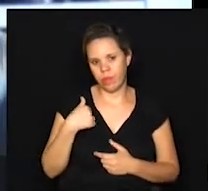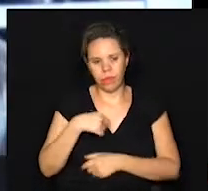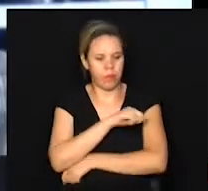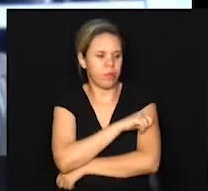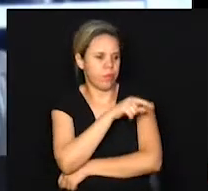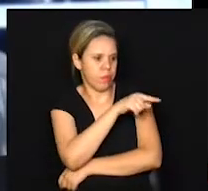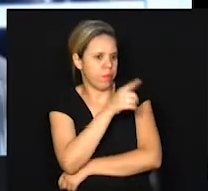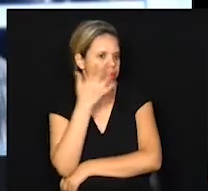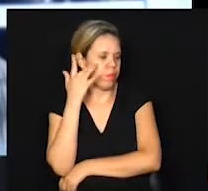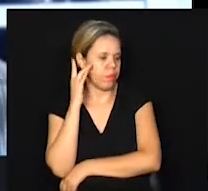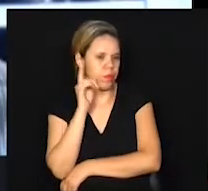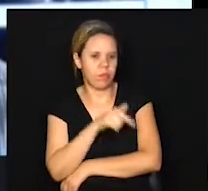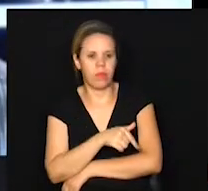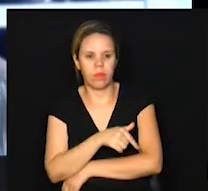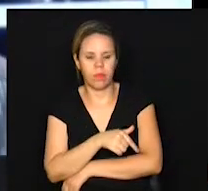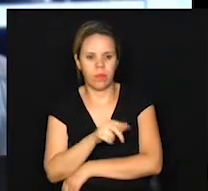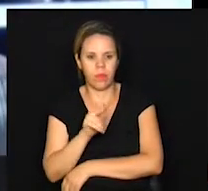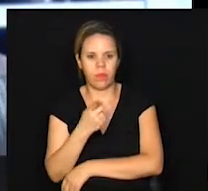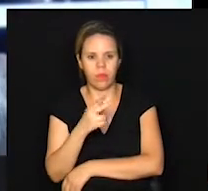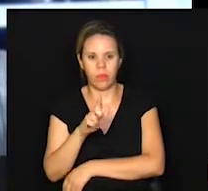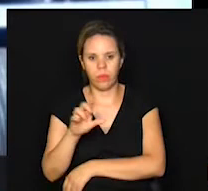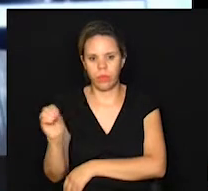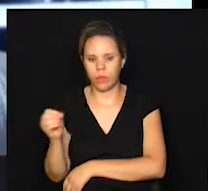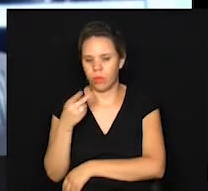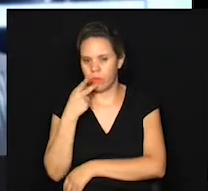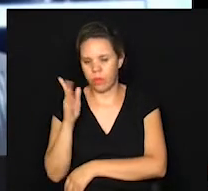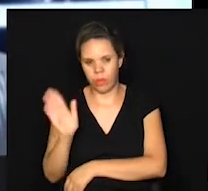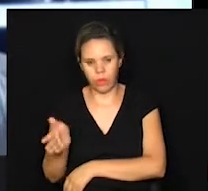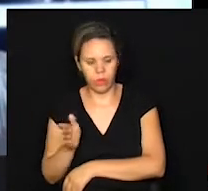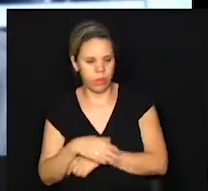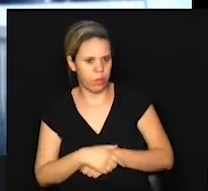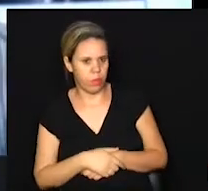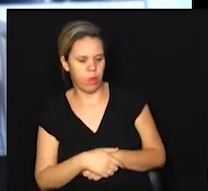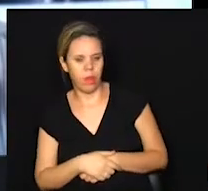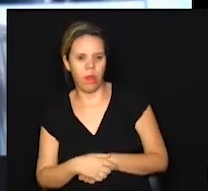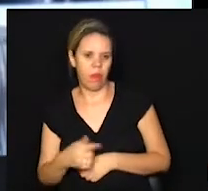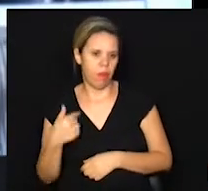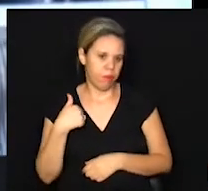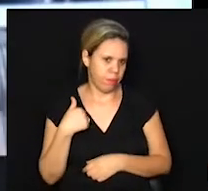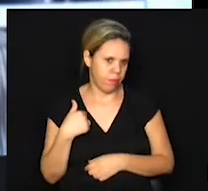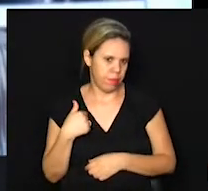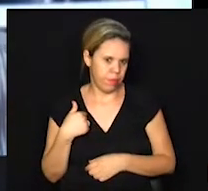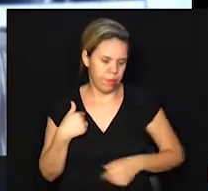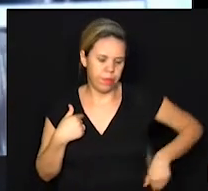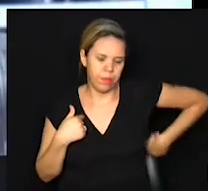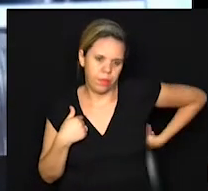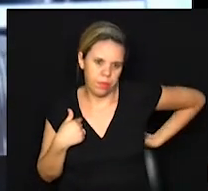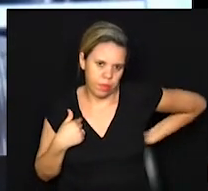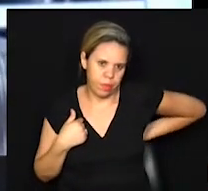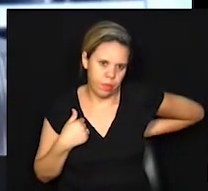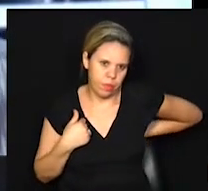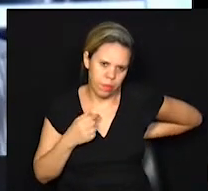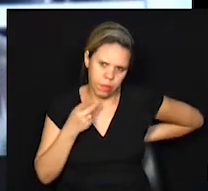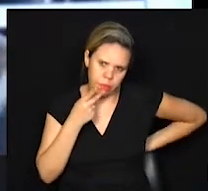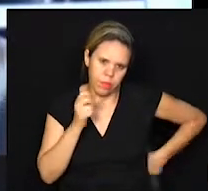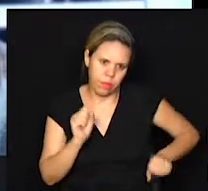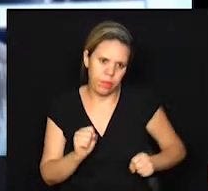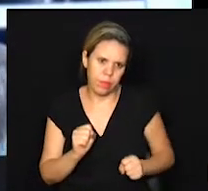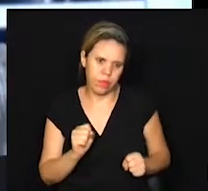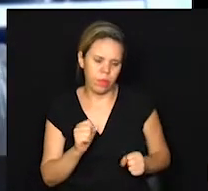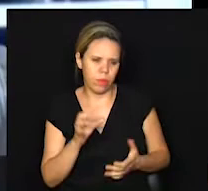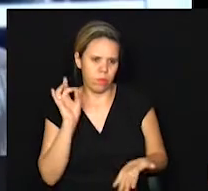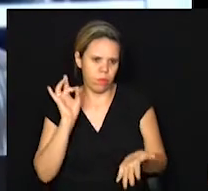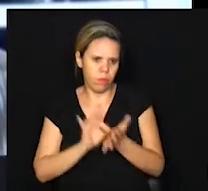um pouco isso, o doutor Hugo já mencionou, eu poderia dizer apenas que eu